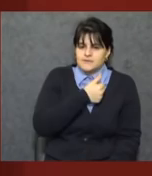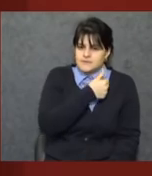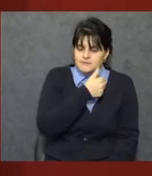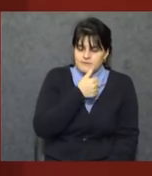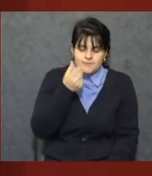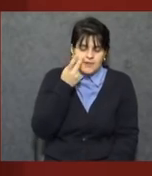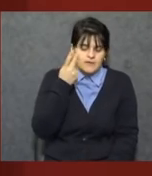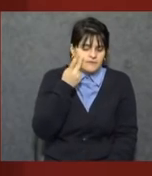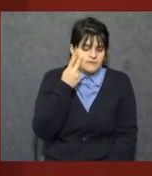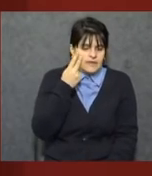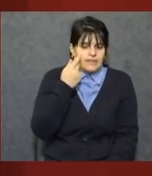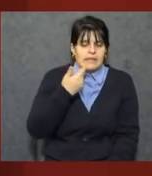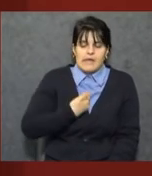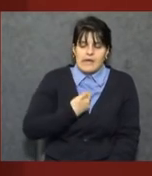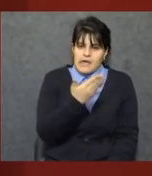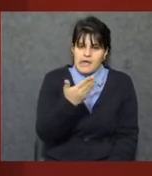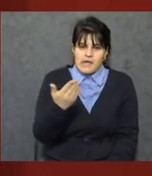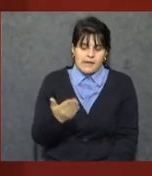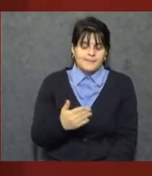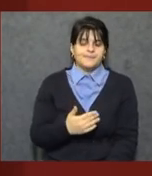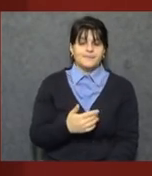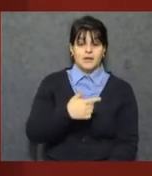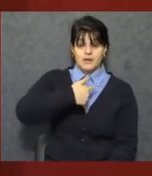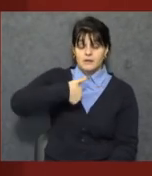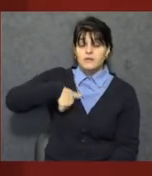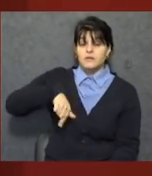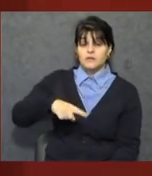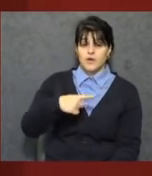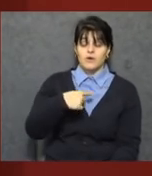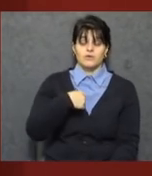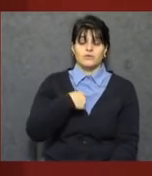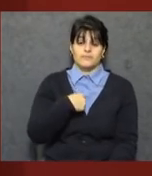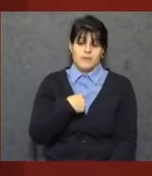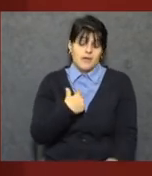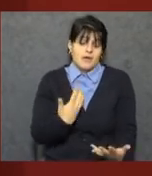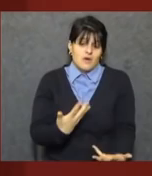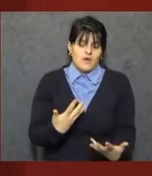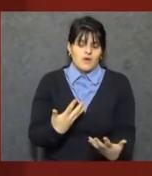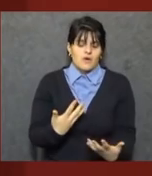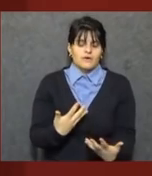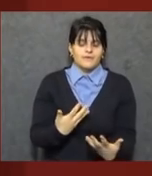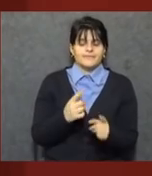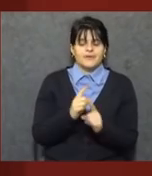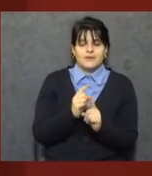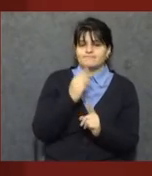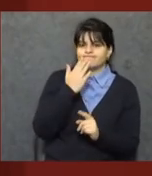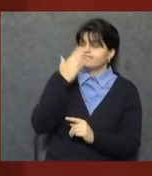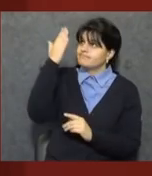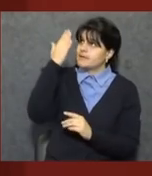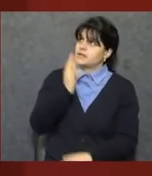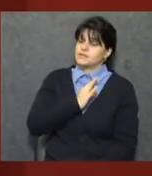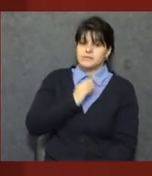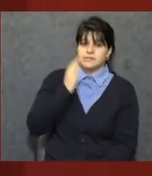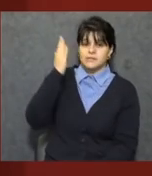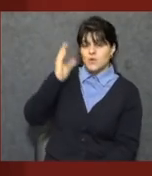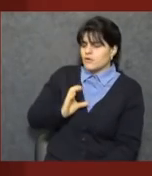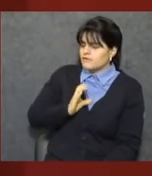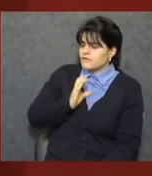vidas. Somos nós estes que colocam nas mãos do Senhor com confiança as suas